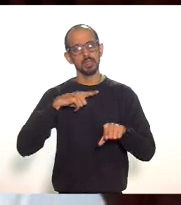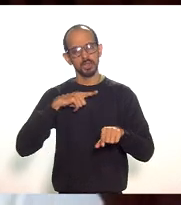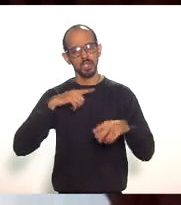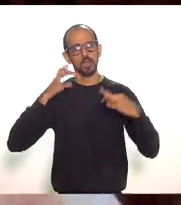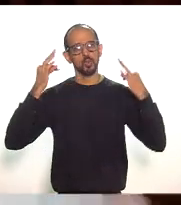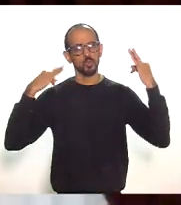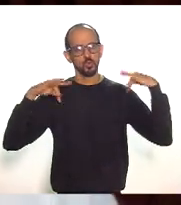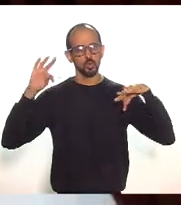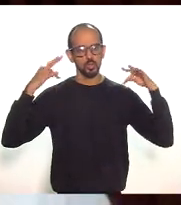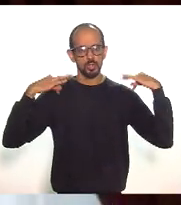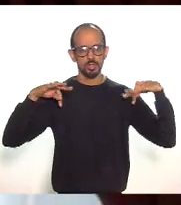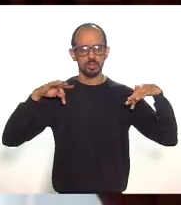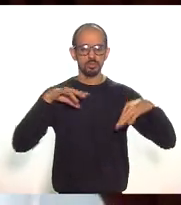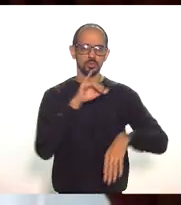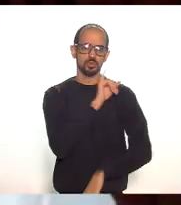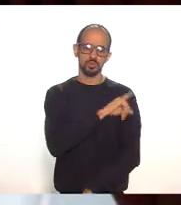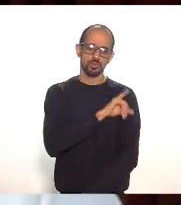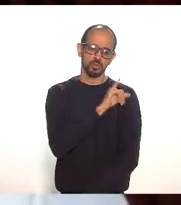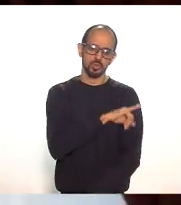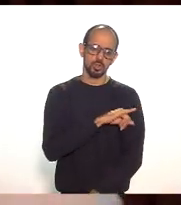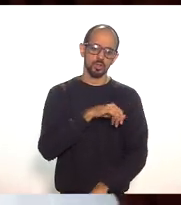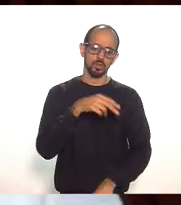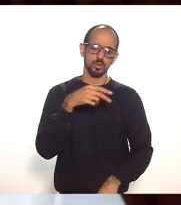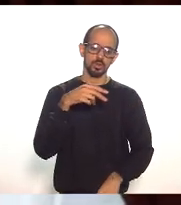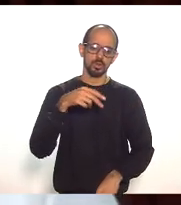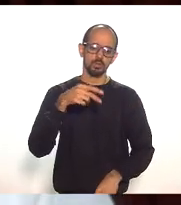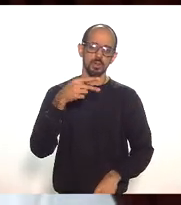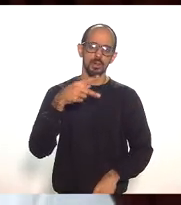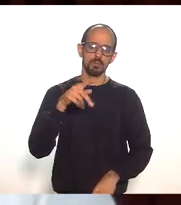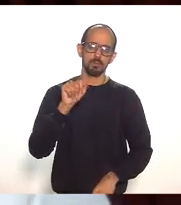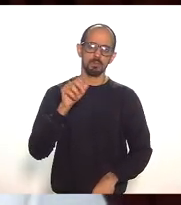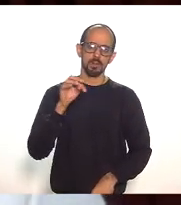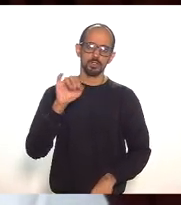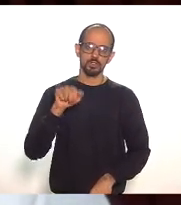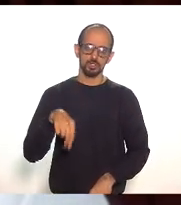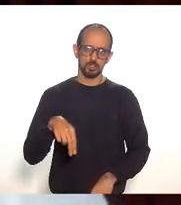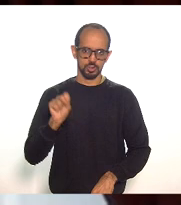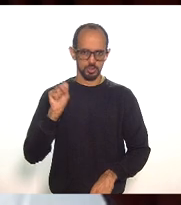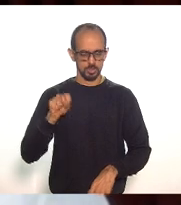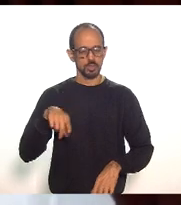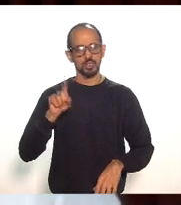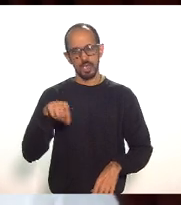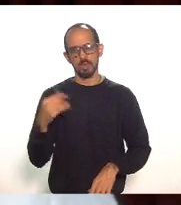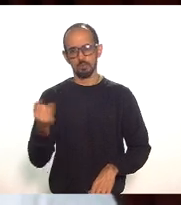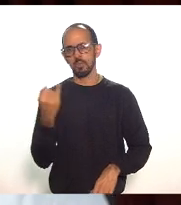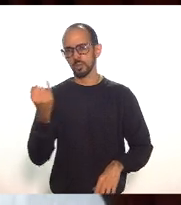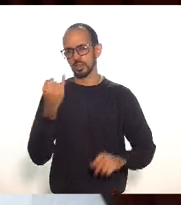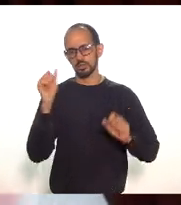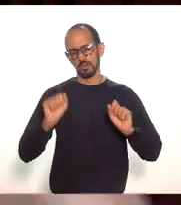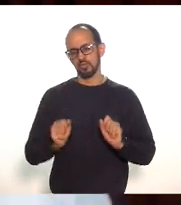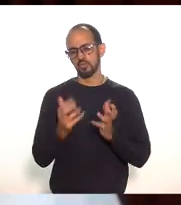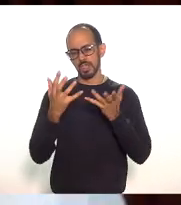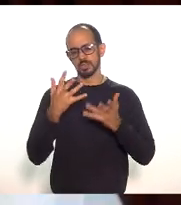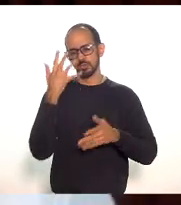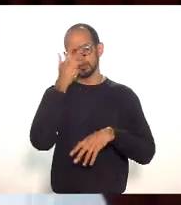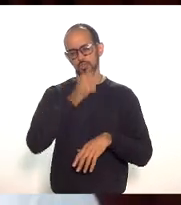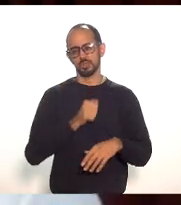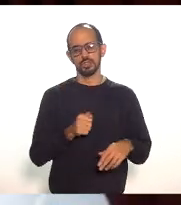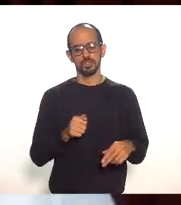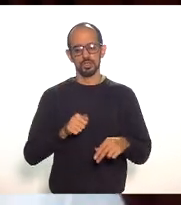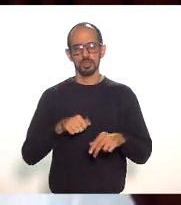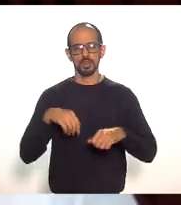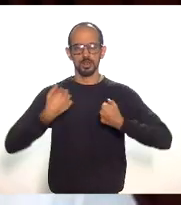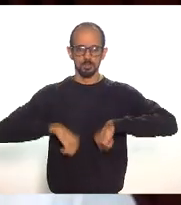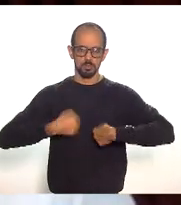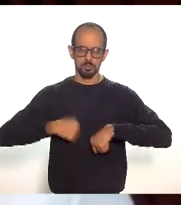do Estado do Rio de Janeiro, para o interior, para Paty, realmente reconhece a importância de uma festa tão bonita, tão necessária para a